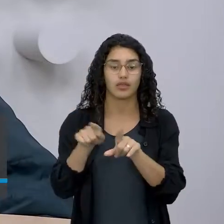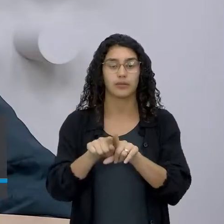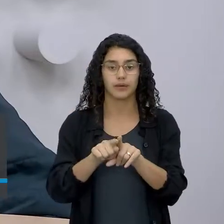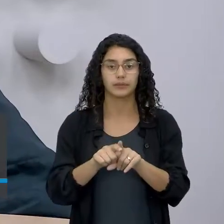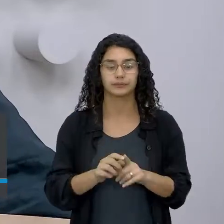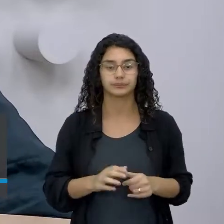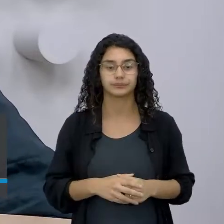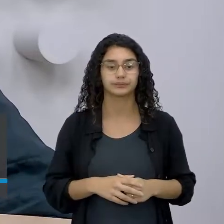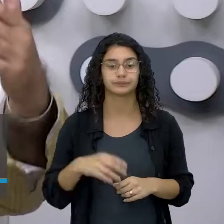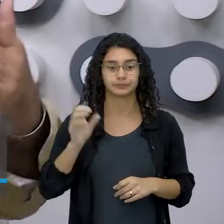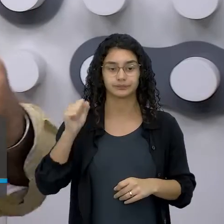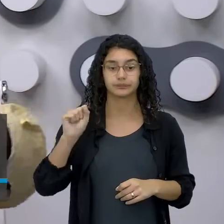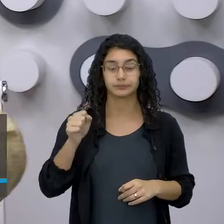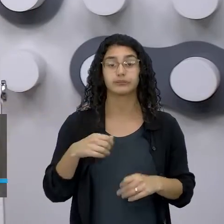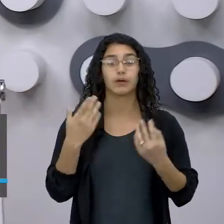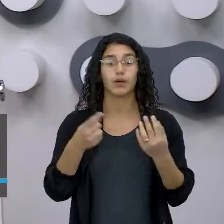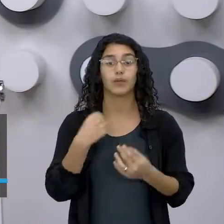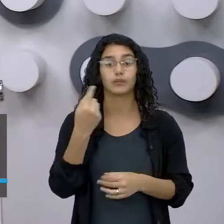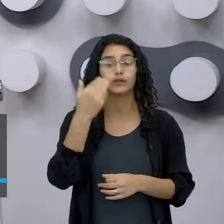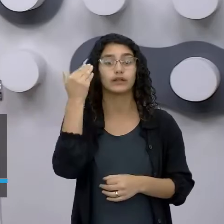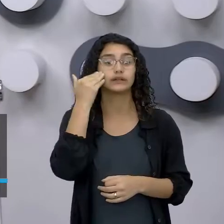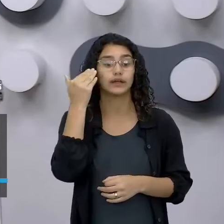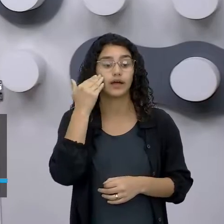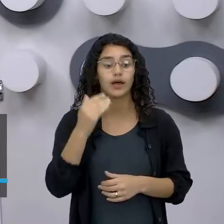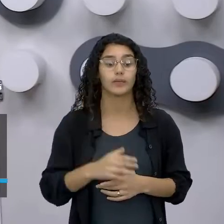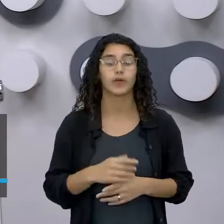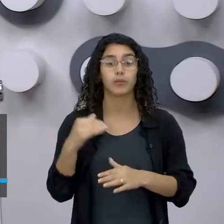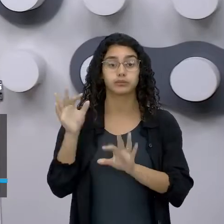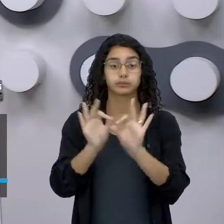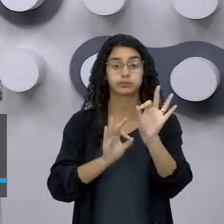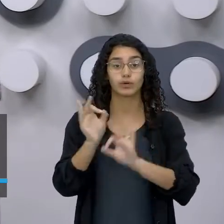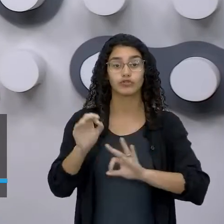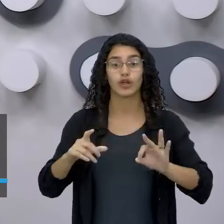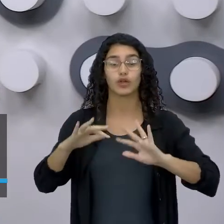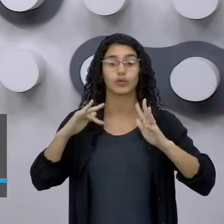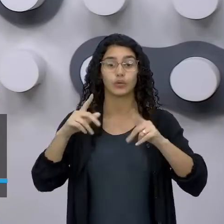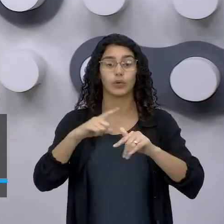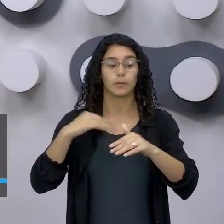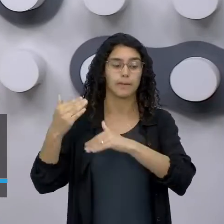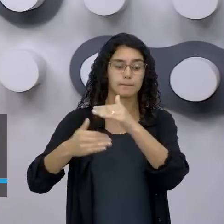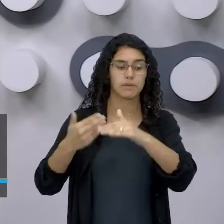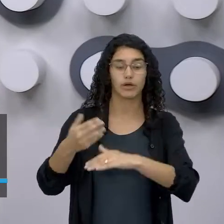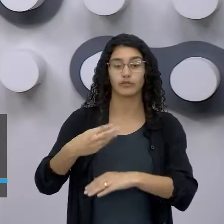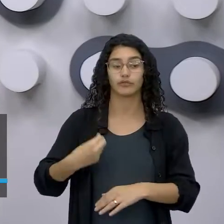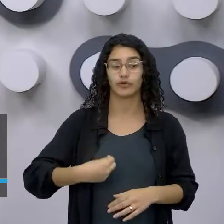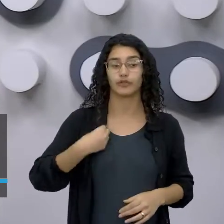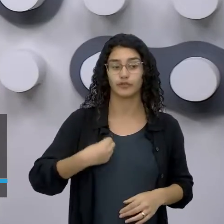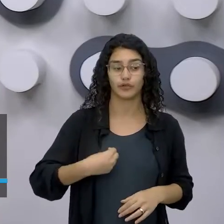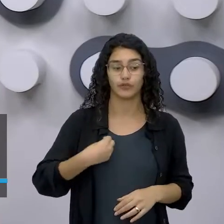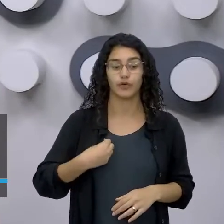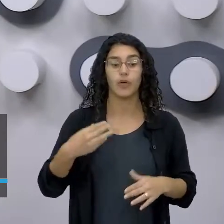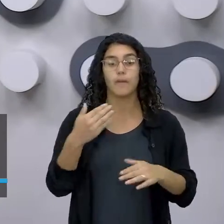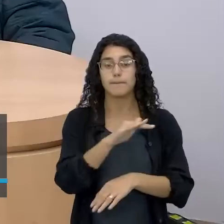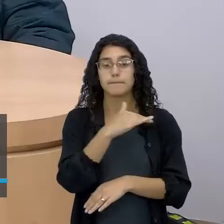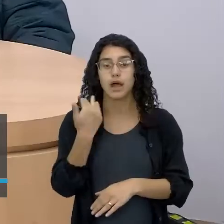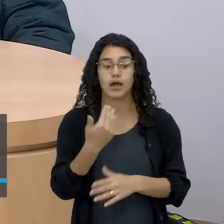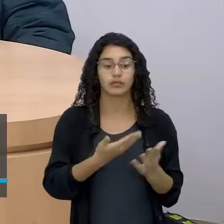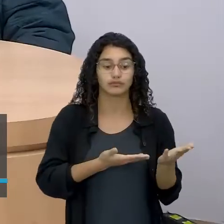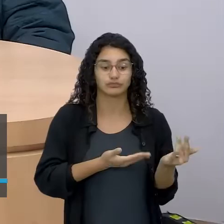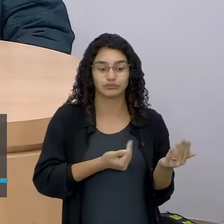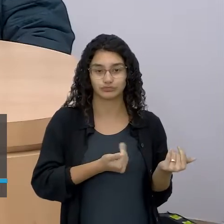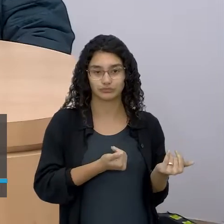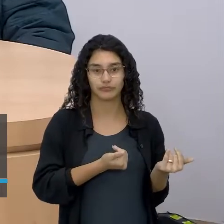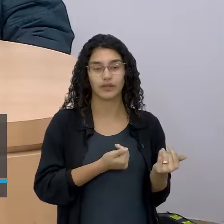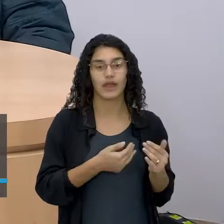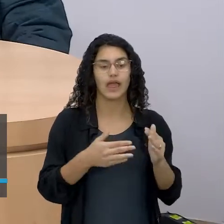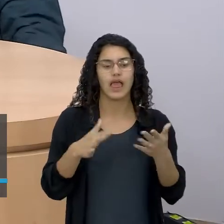né? Isso, mas, como a gente sabe, esse projeto dele durou enquanto ele foi vivo. Ele morreu muito jovem, na casa dos